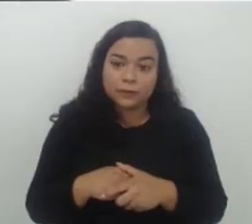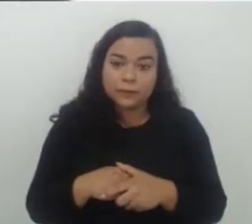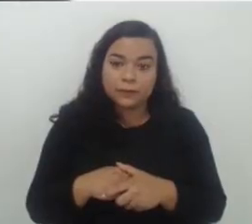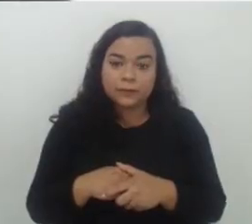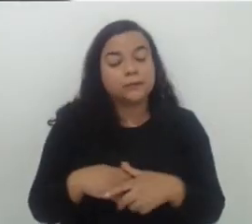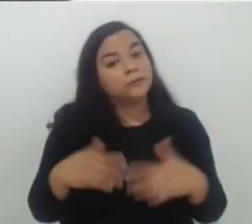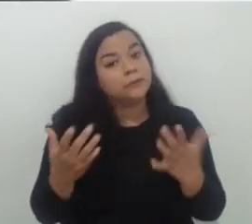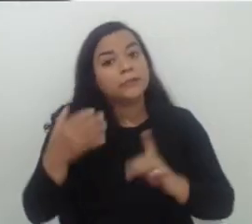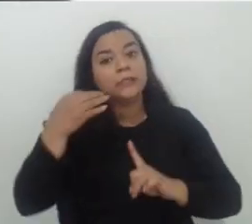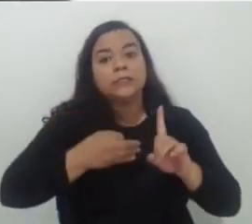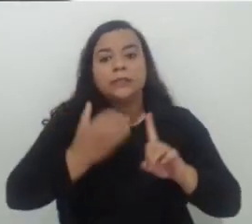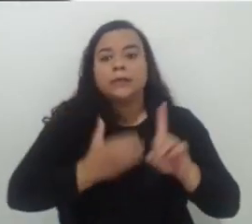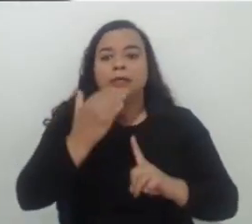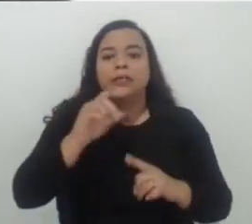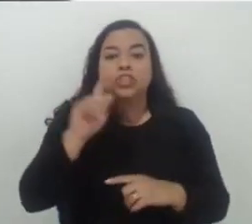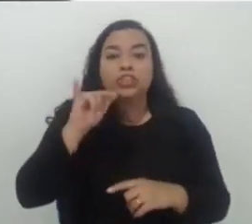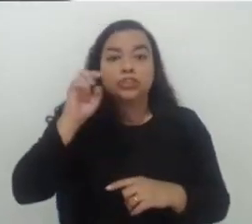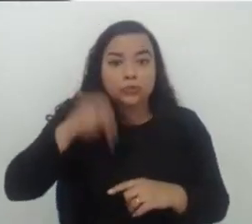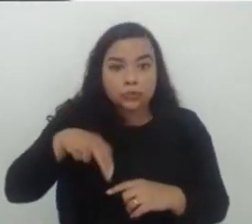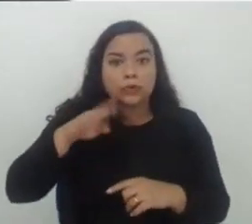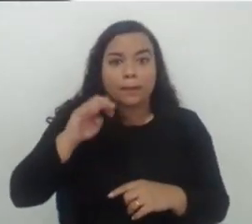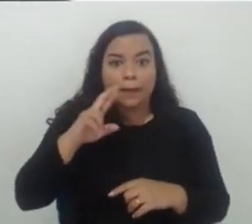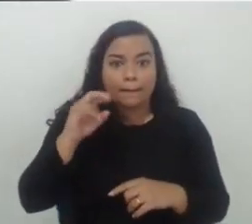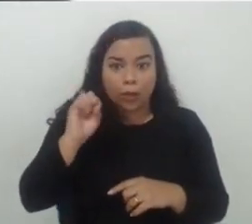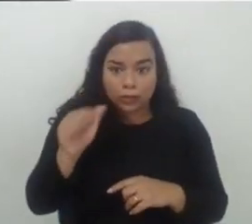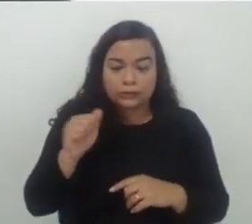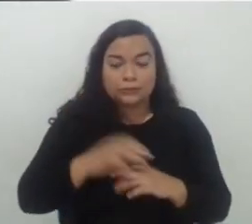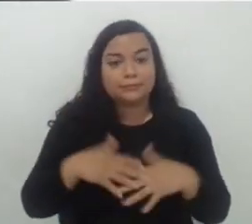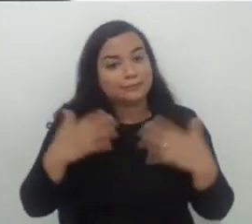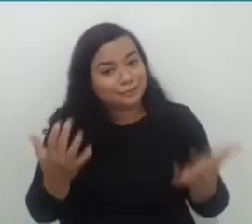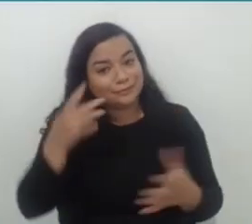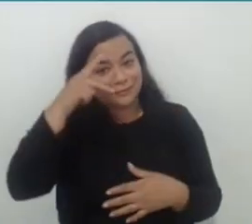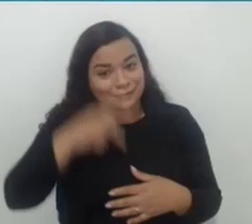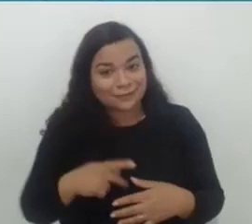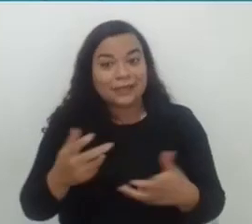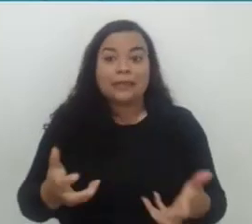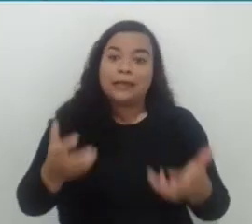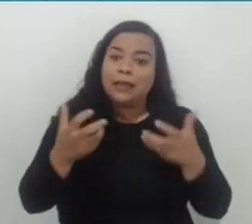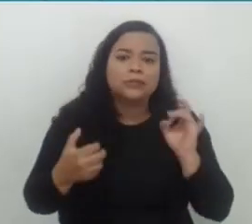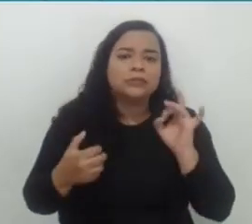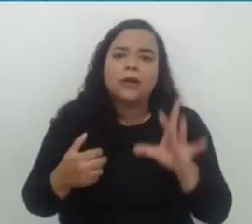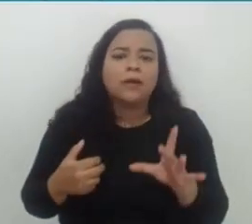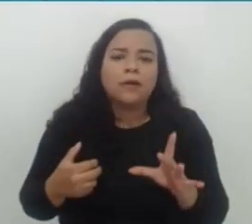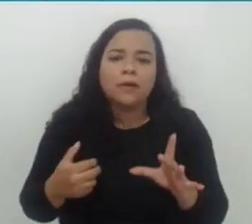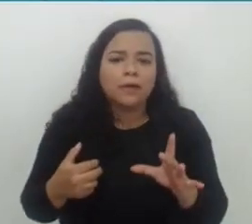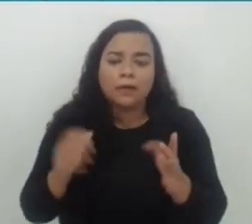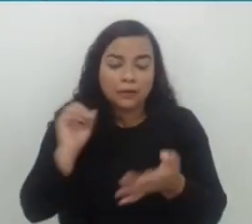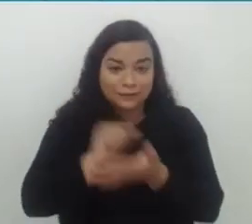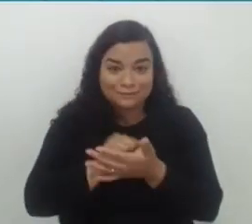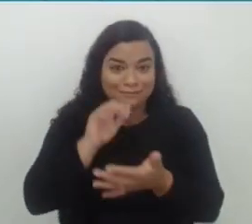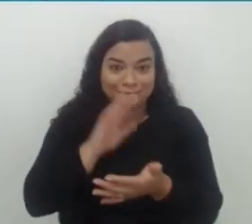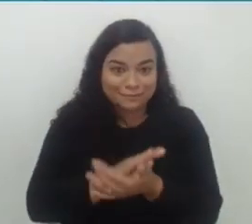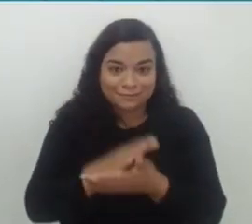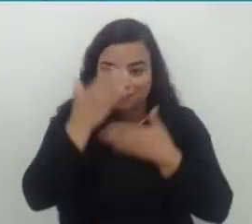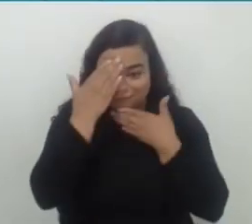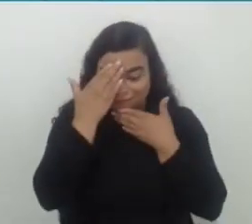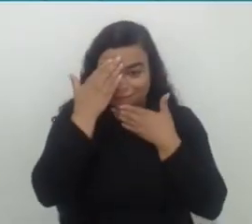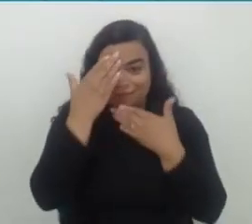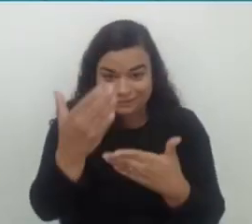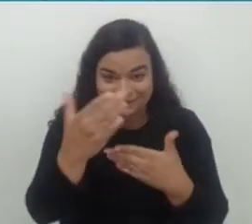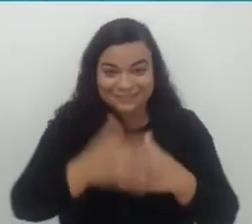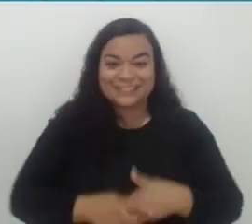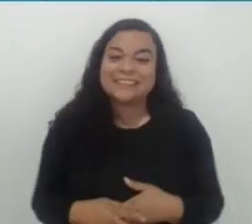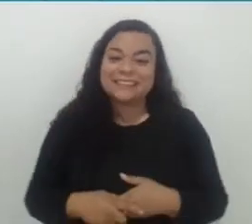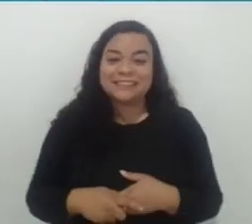Desembargador Gilson Barbosa. Presidente, eu quero tão apenas registrar o meu agradecimento agora